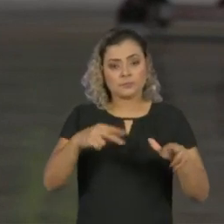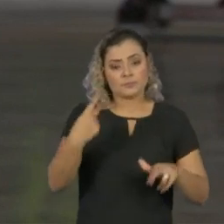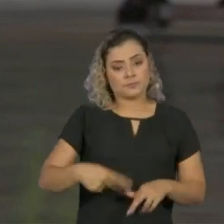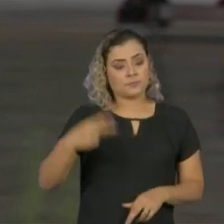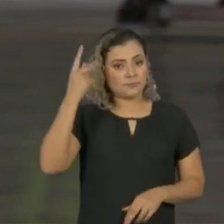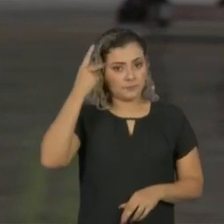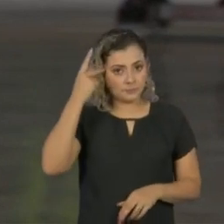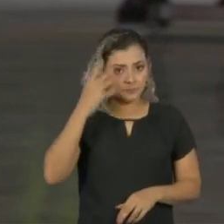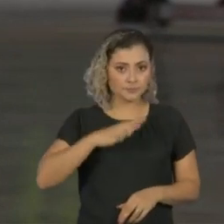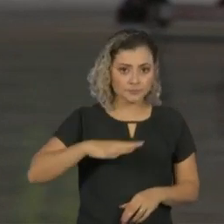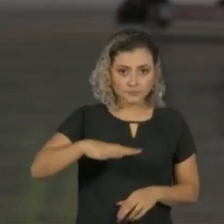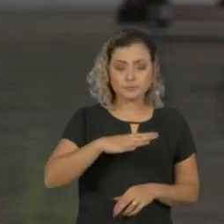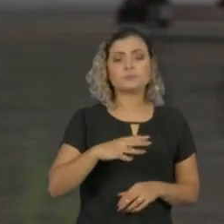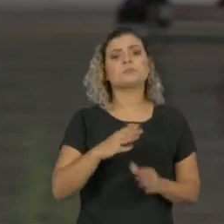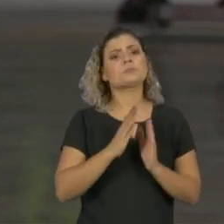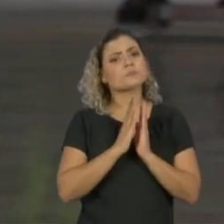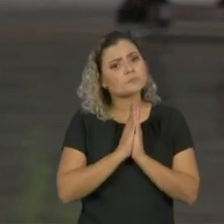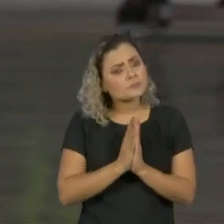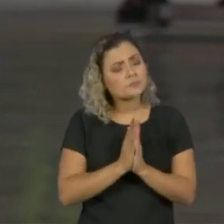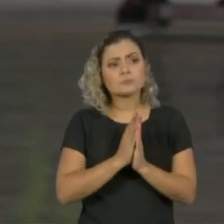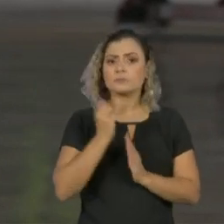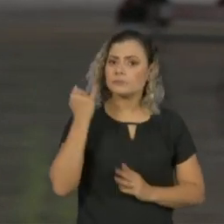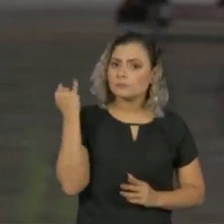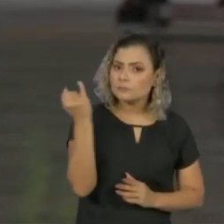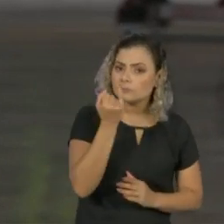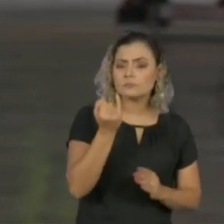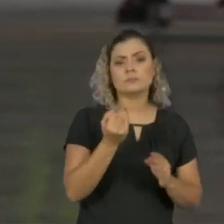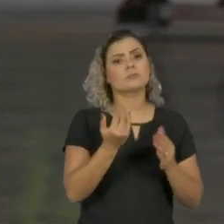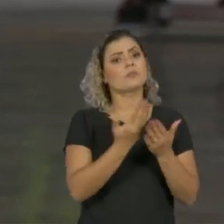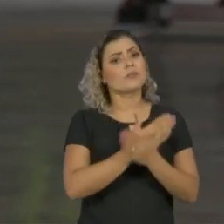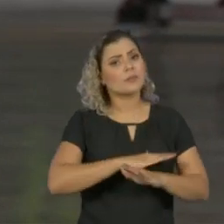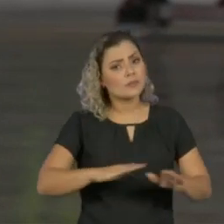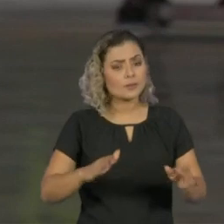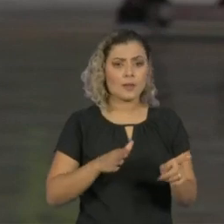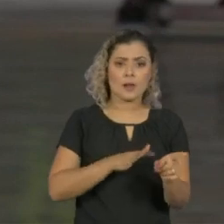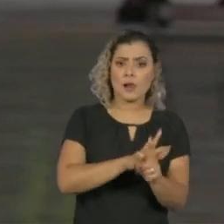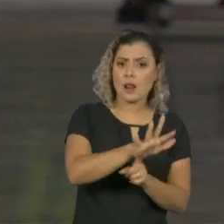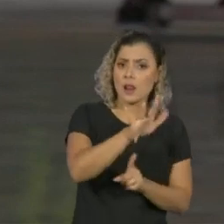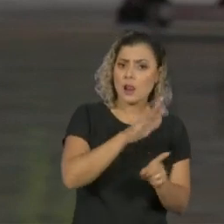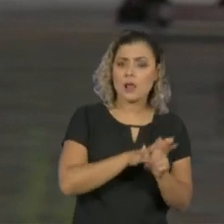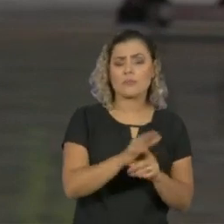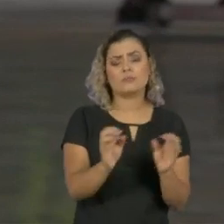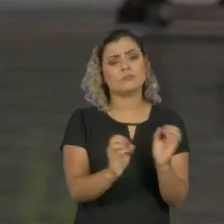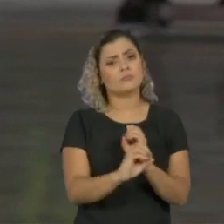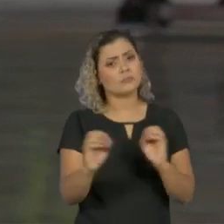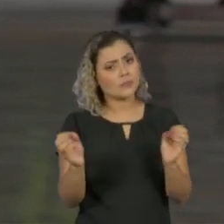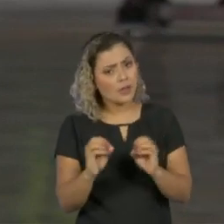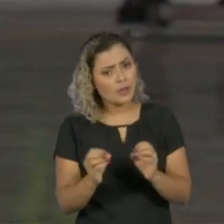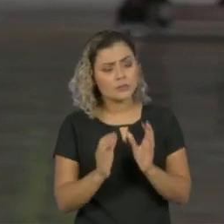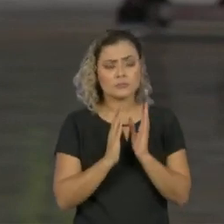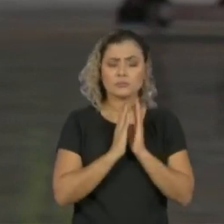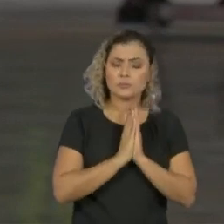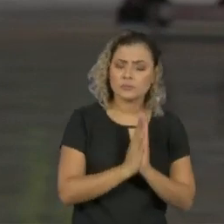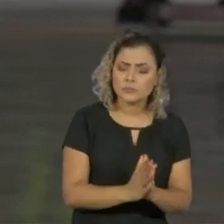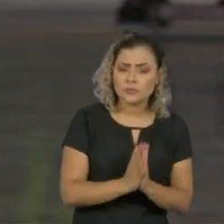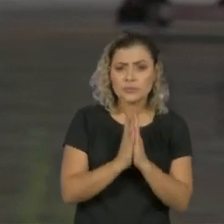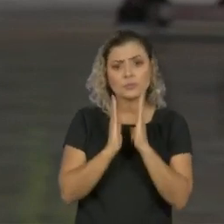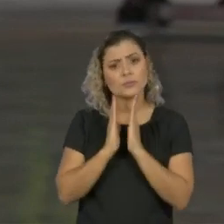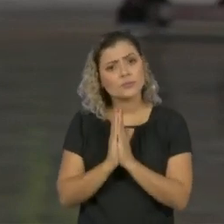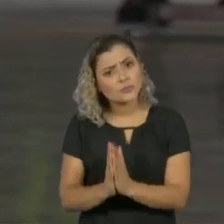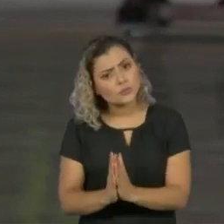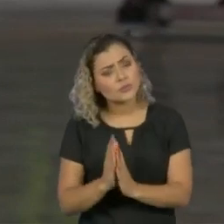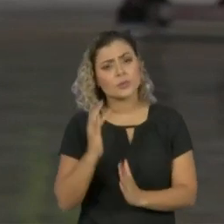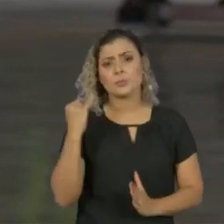Paulo, insistindo na importância da diminuição de pessoas nos cultos, insistindo na importância